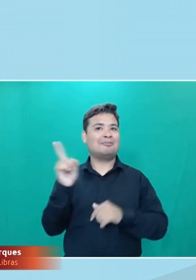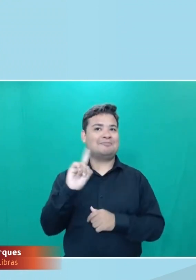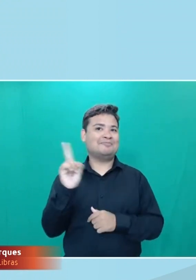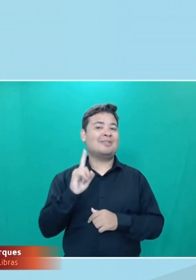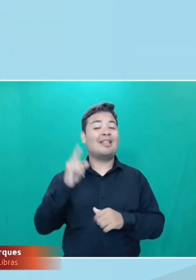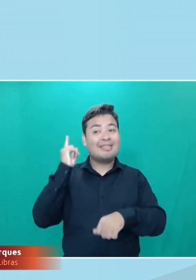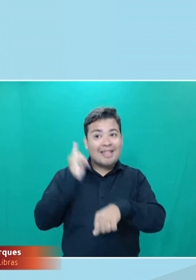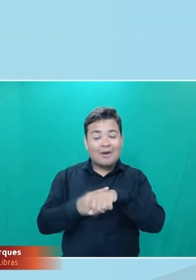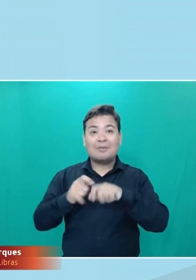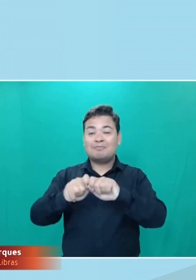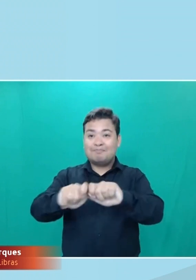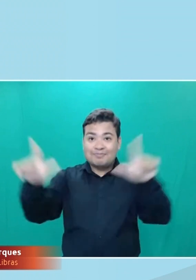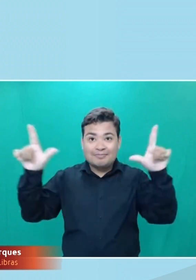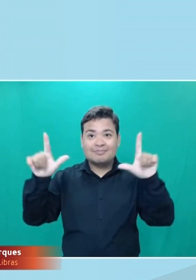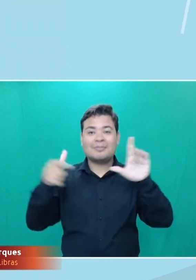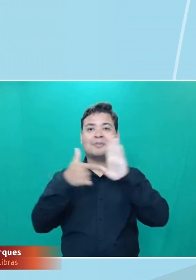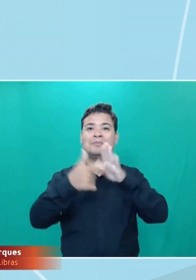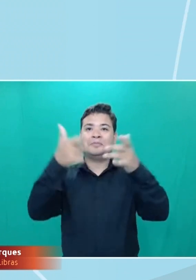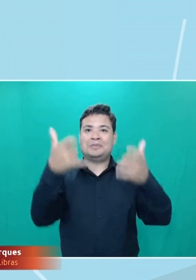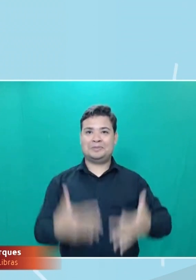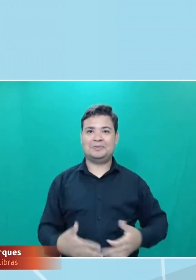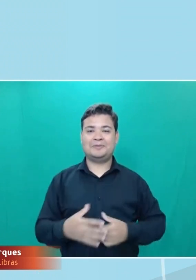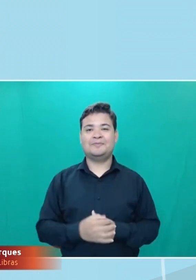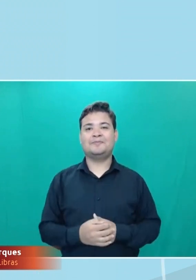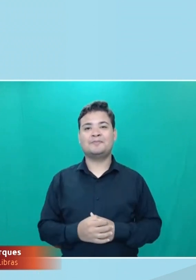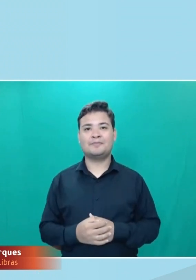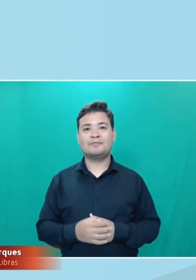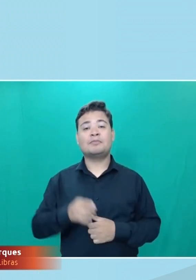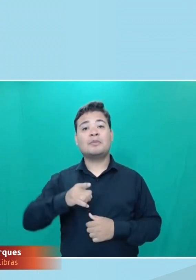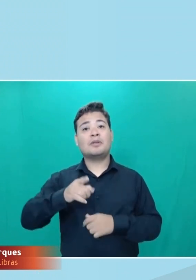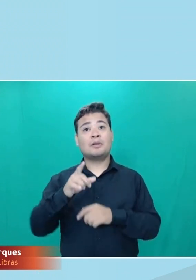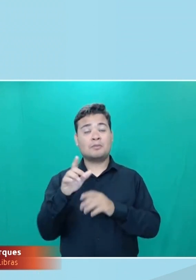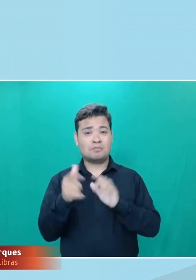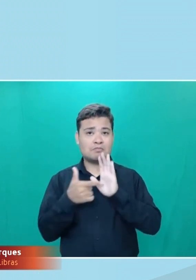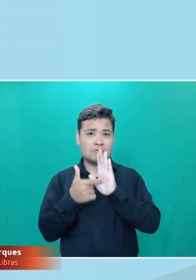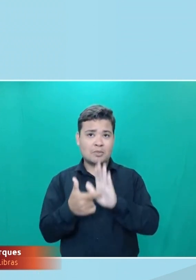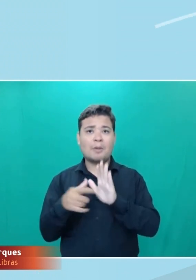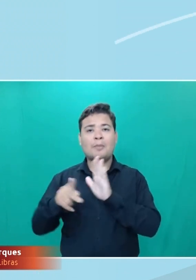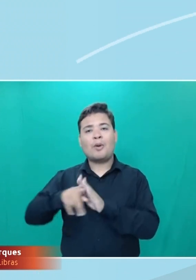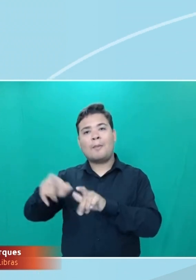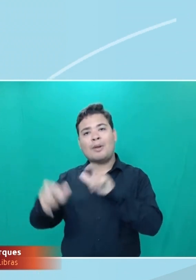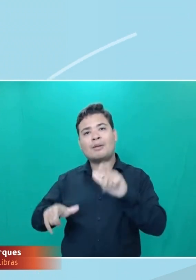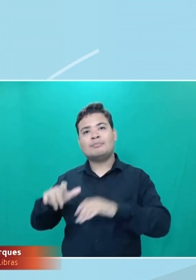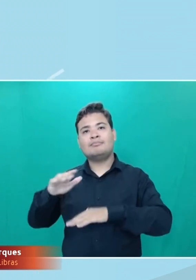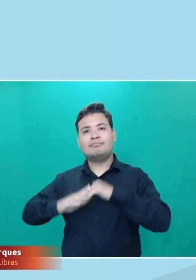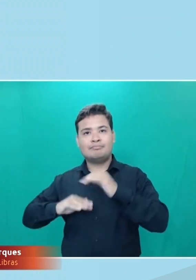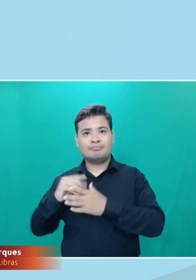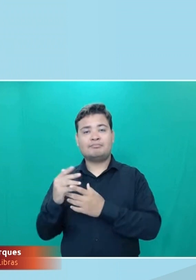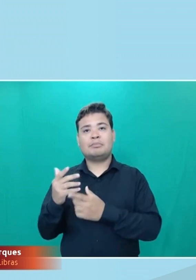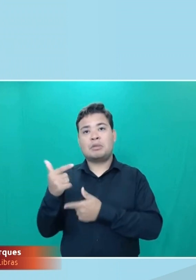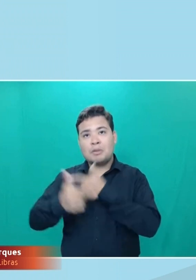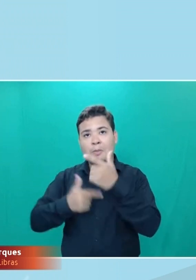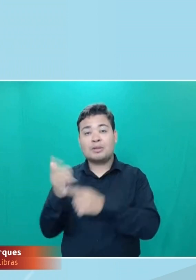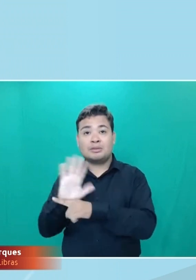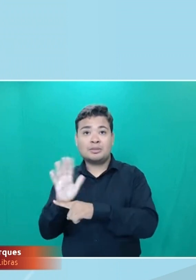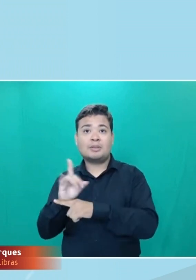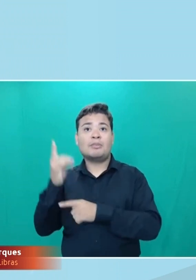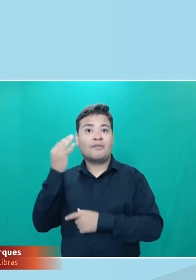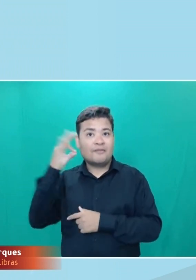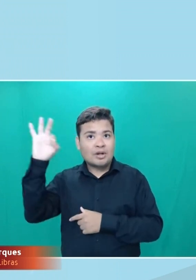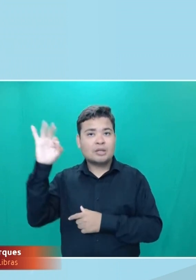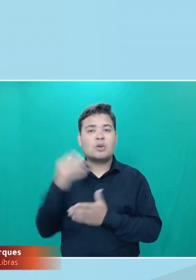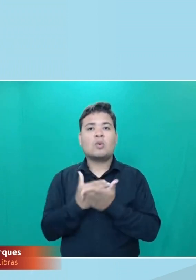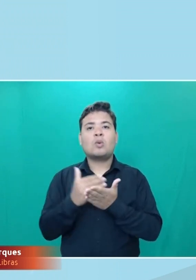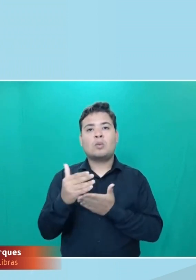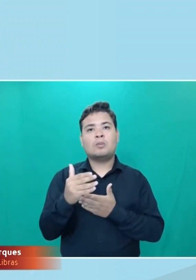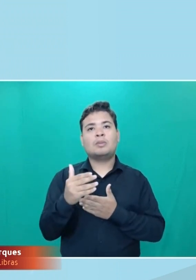muito interessante. Essa mostra, né, de clássicos de final de ano de cineastas franceses começa, então, na segunda-feira, dia 26,